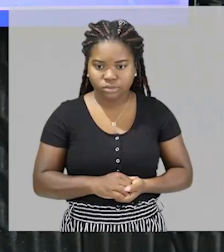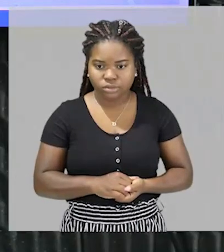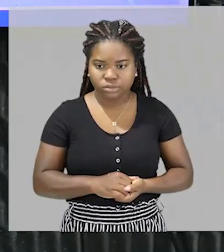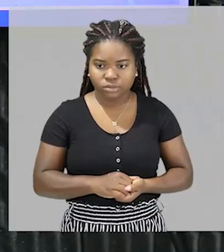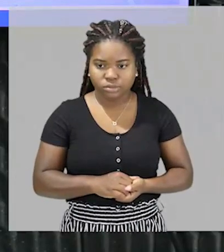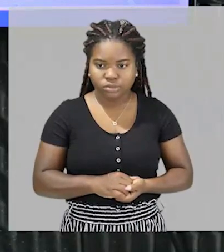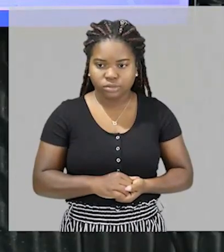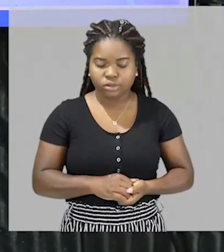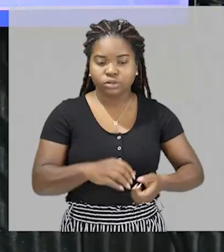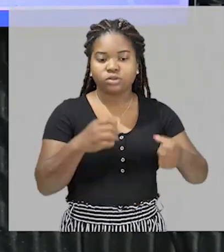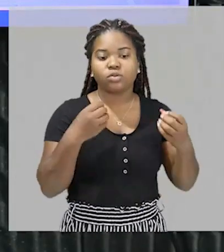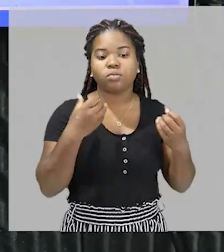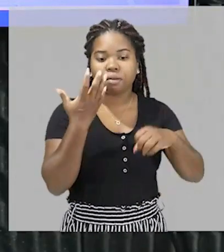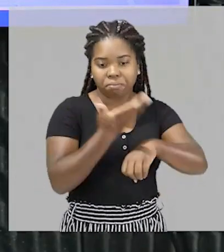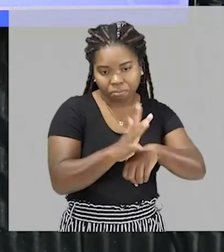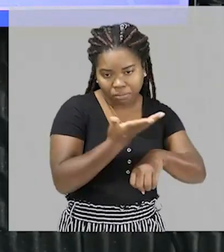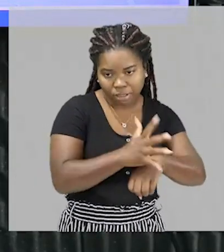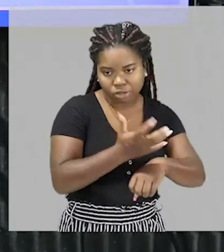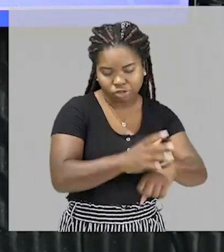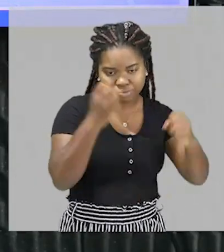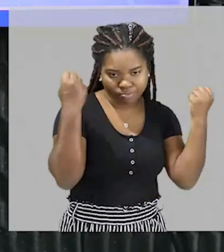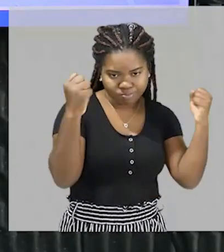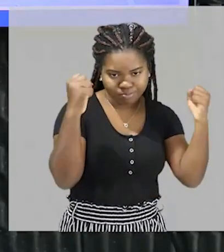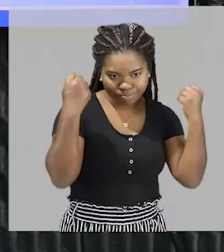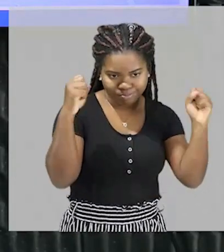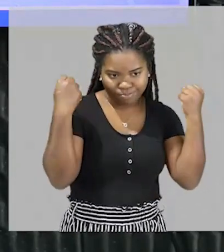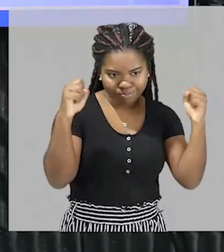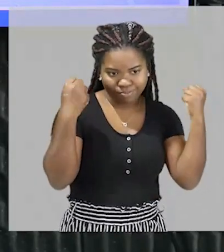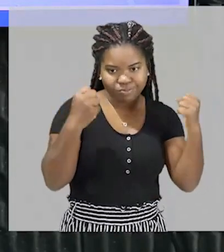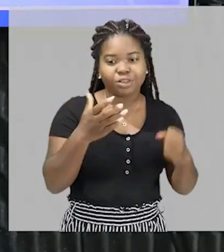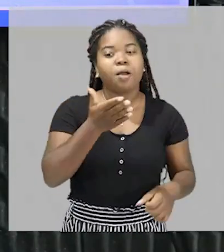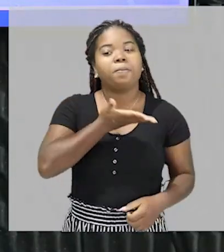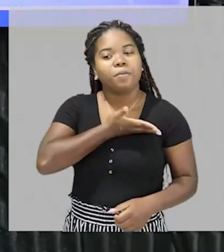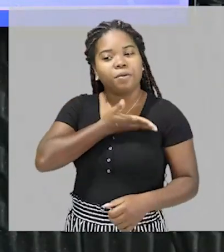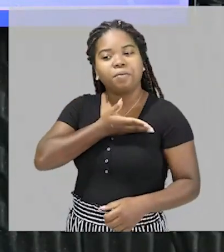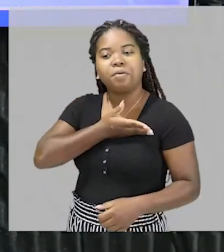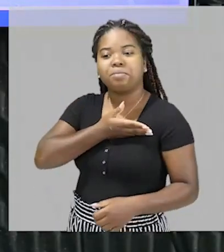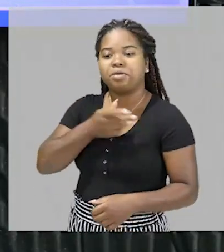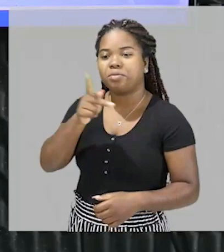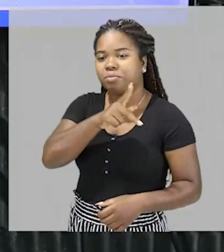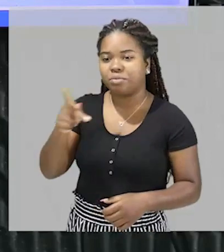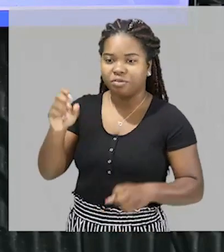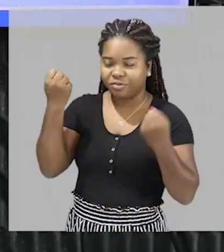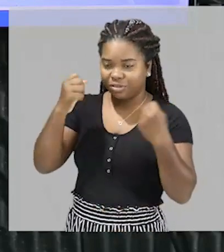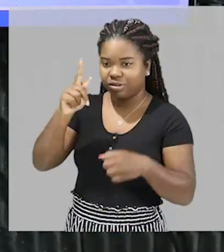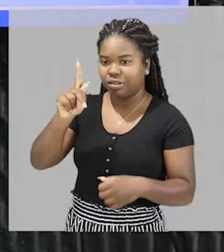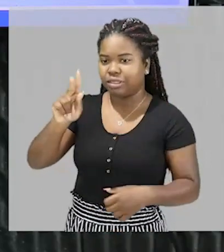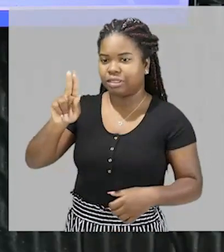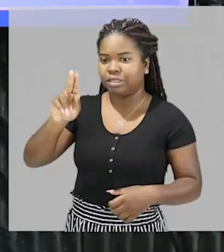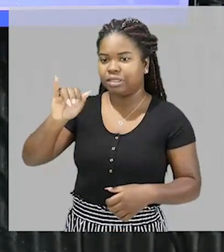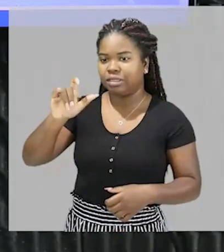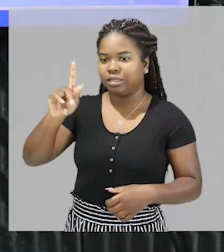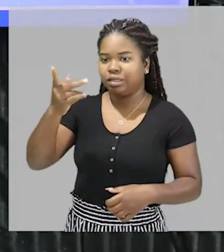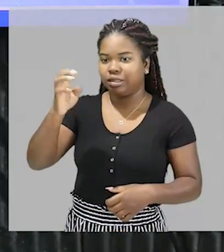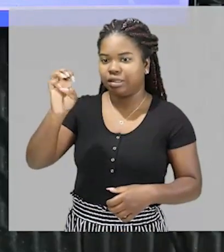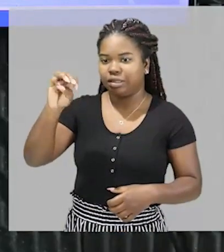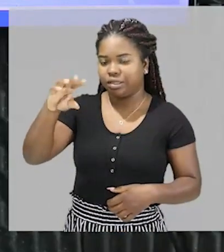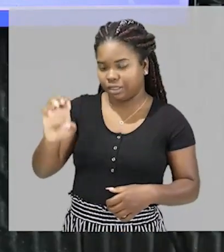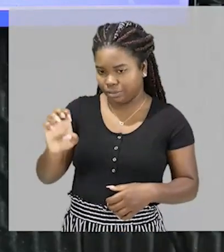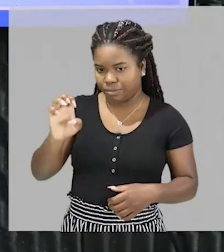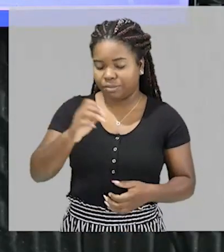atividade física e esportiva, ao meu amigo Guilherme, que dá aula de educação física, que eu sou fã, né, que tem um canal no YouTube, corre